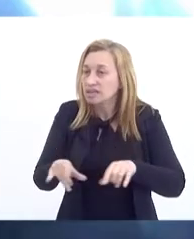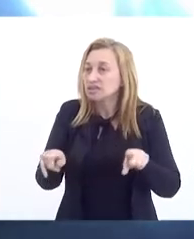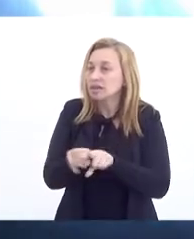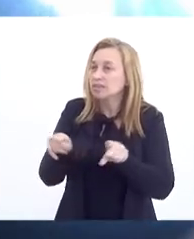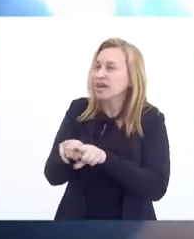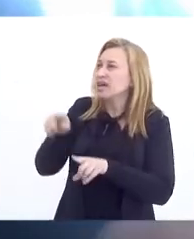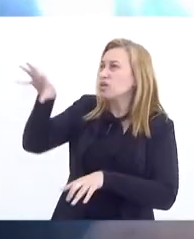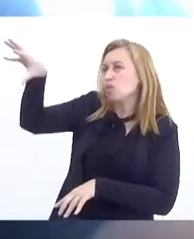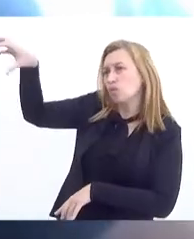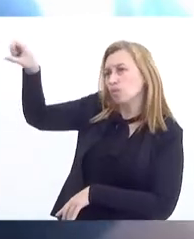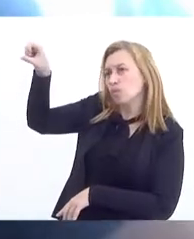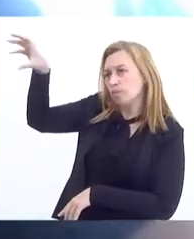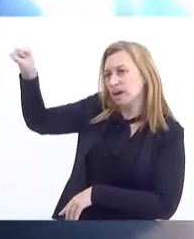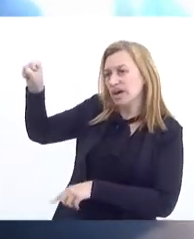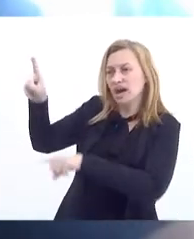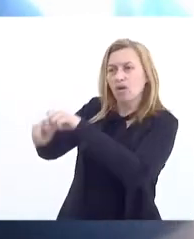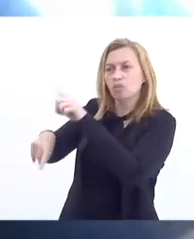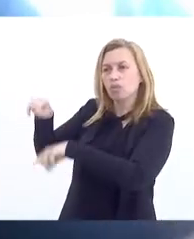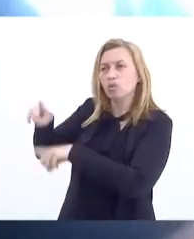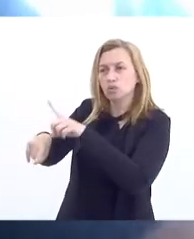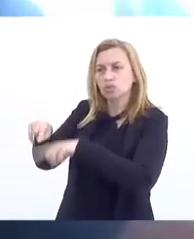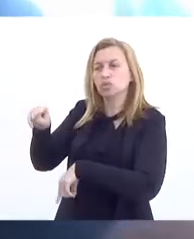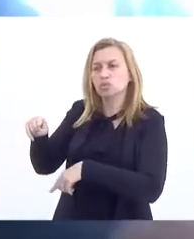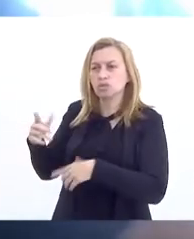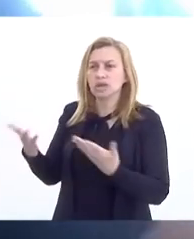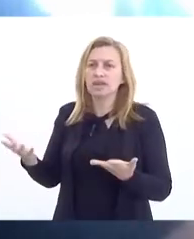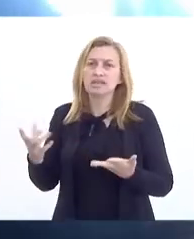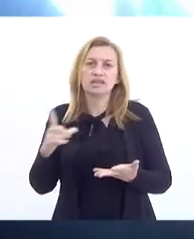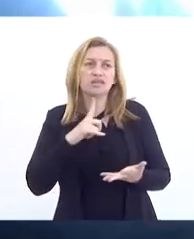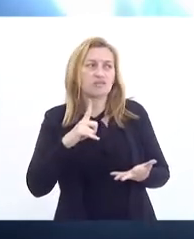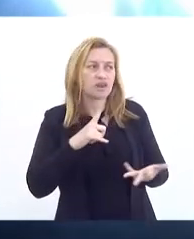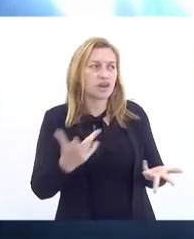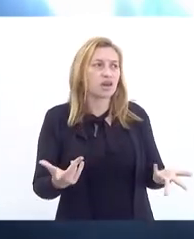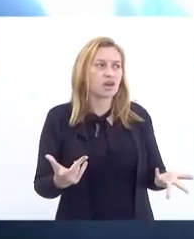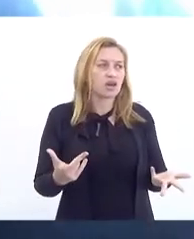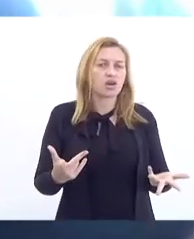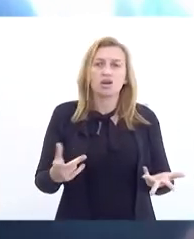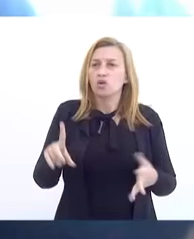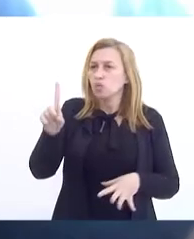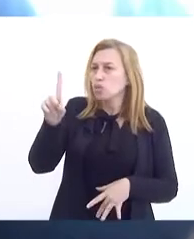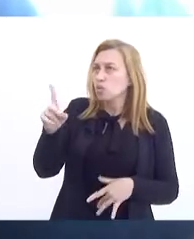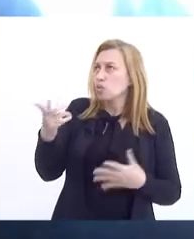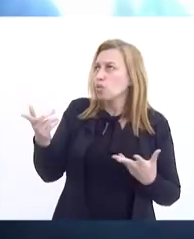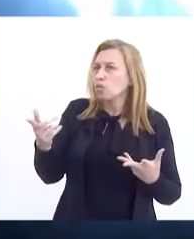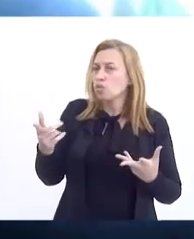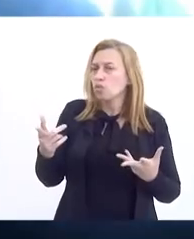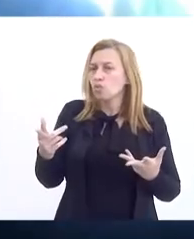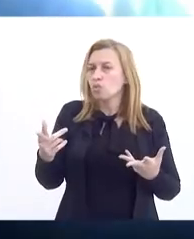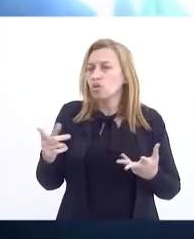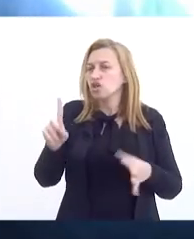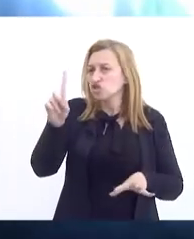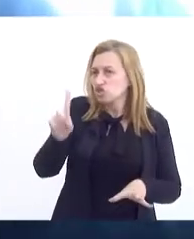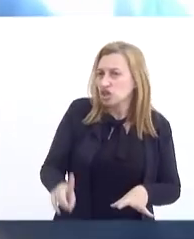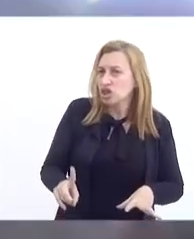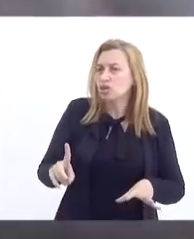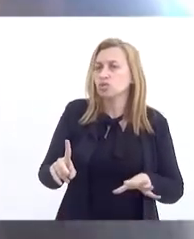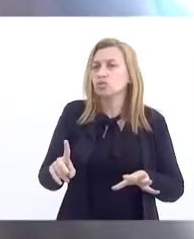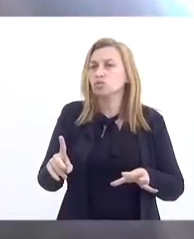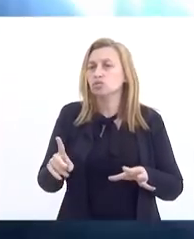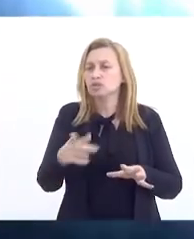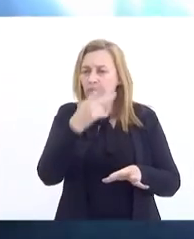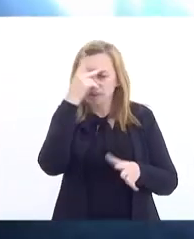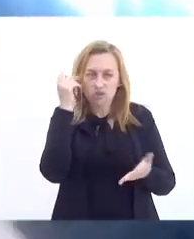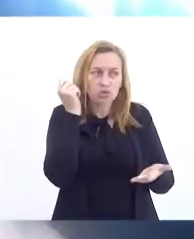com pessoas com deficiência, direito do consumidor, direito ao ambiente, e